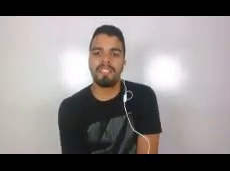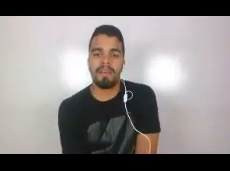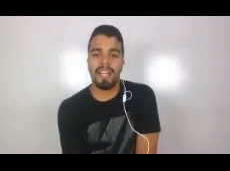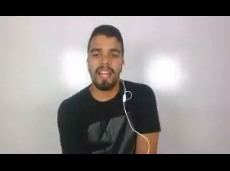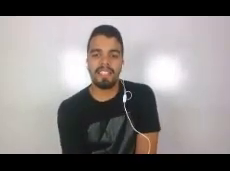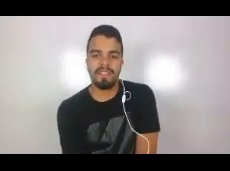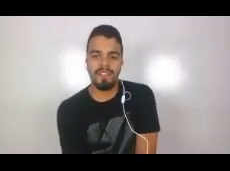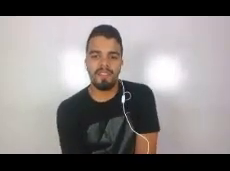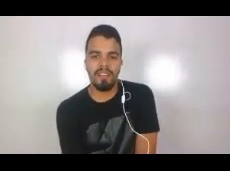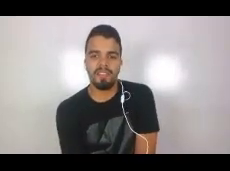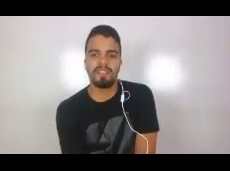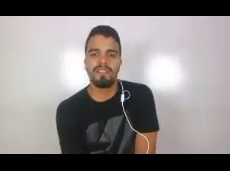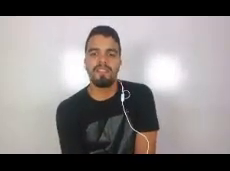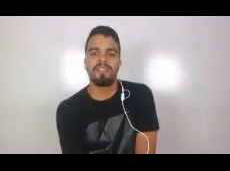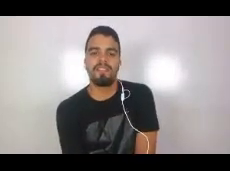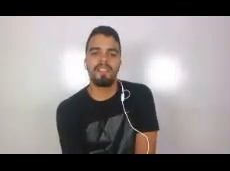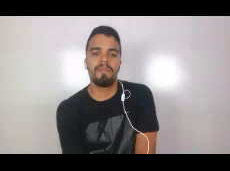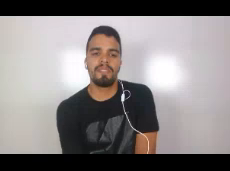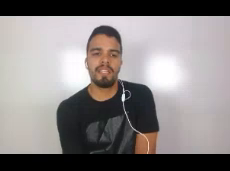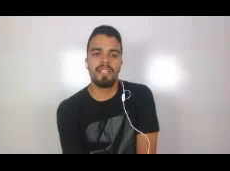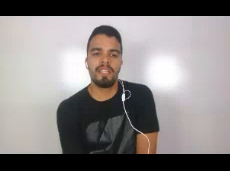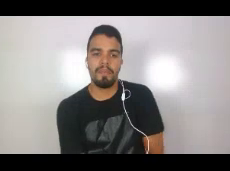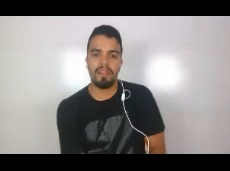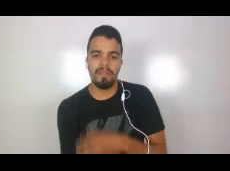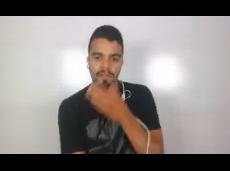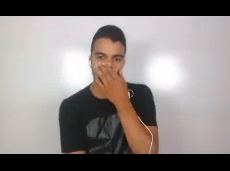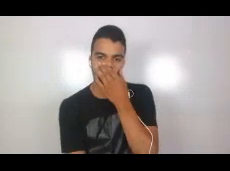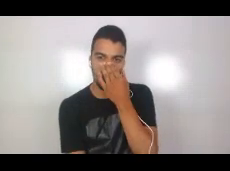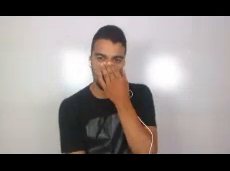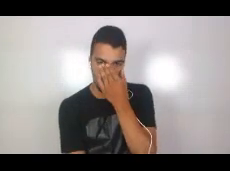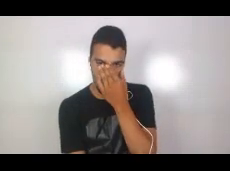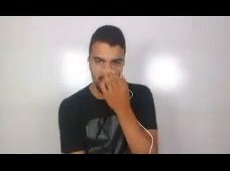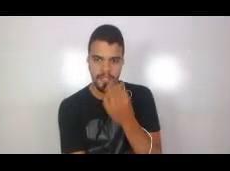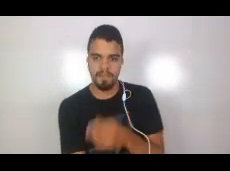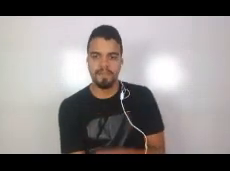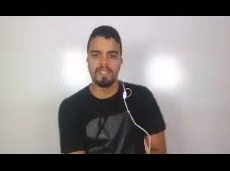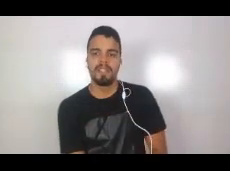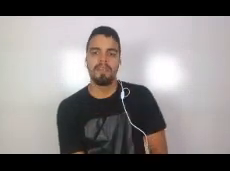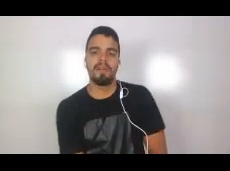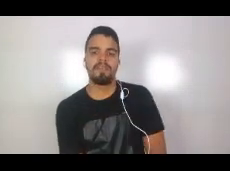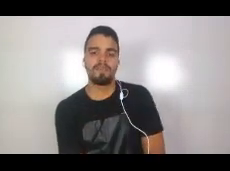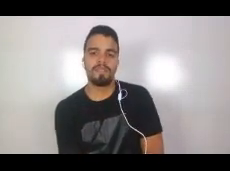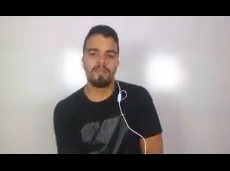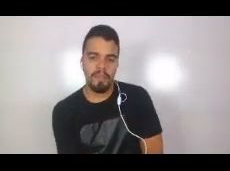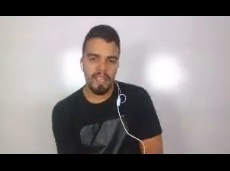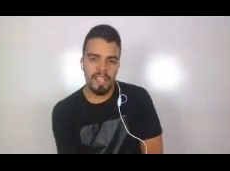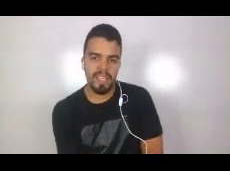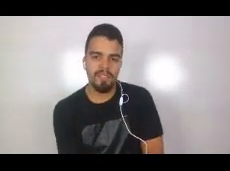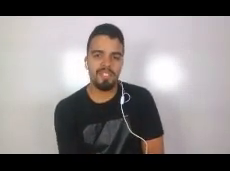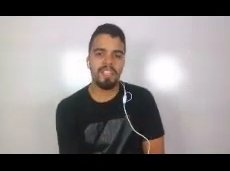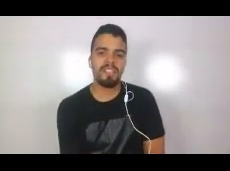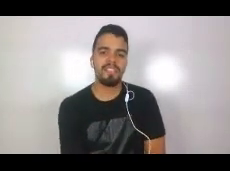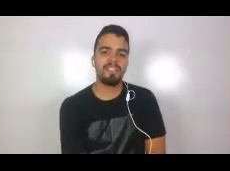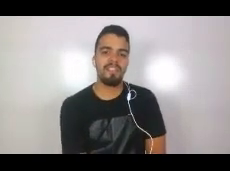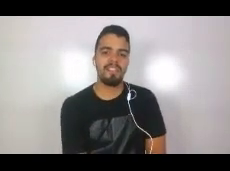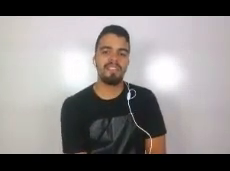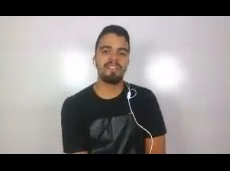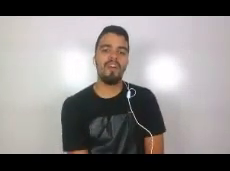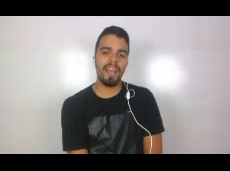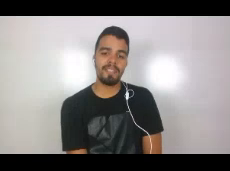Então, nesses materiais das videoaulas, nós iremos entender primeiro o meio de transporte, para que nós possamos compreender e utilizar